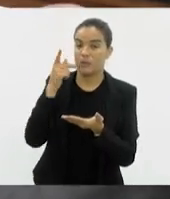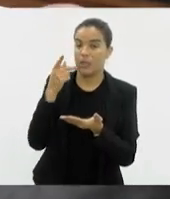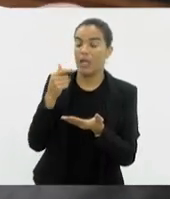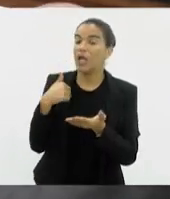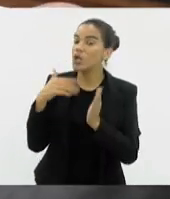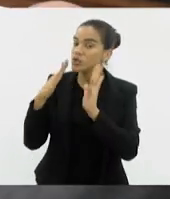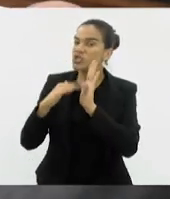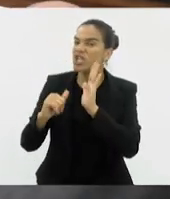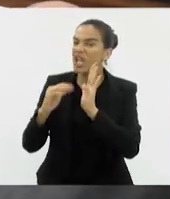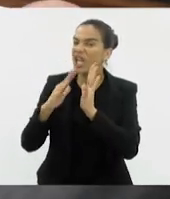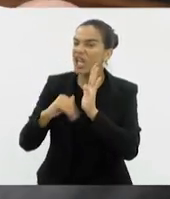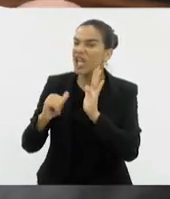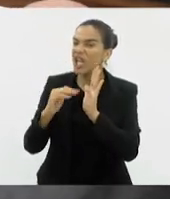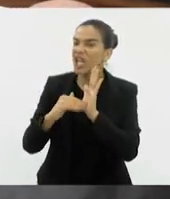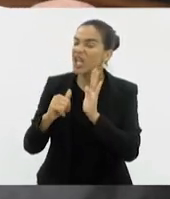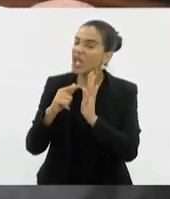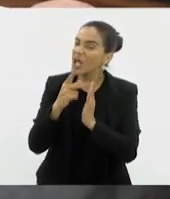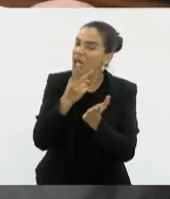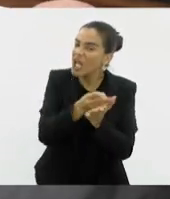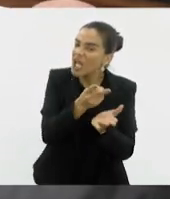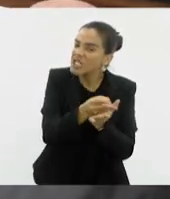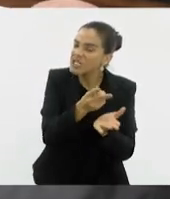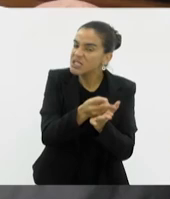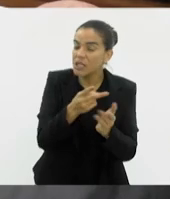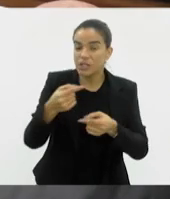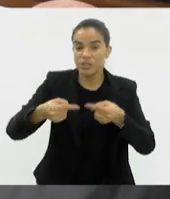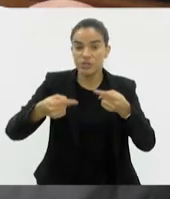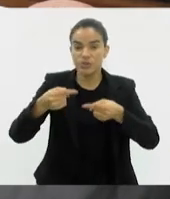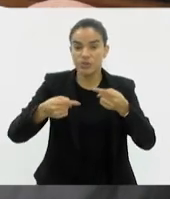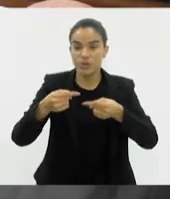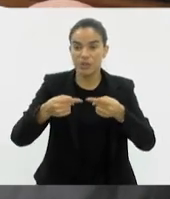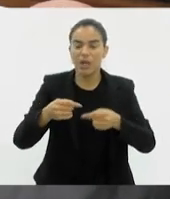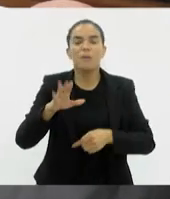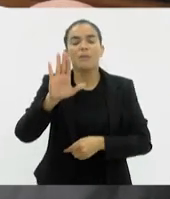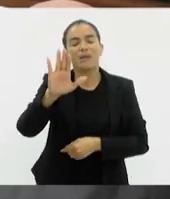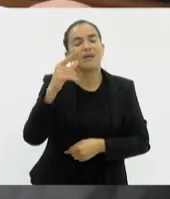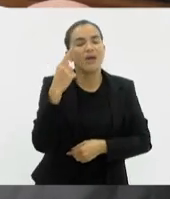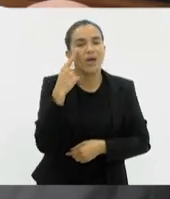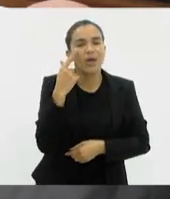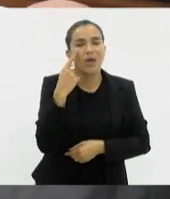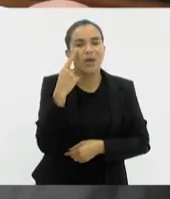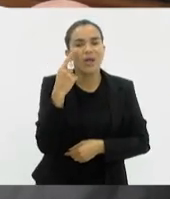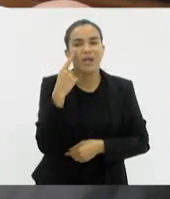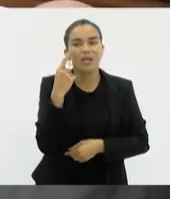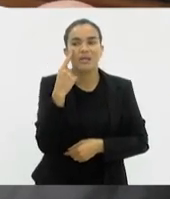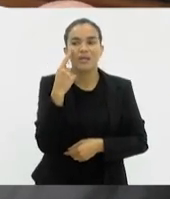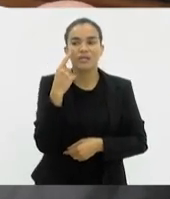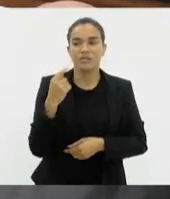o outro porque está incluído esse, nesse. Em discussão... Mas olha só. Deputado Luiz Paulo.